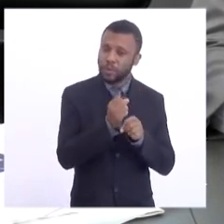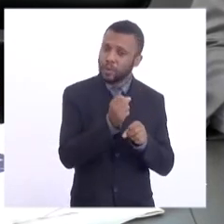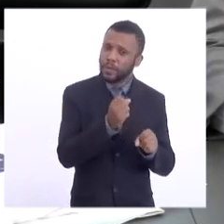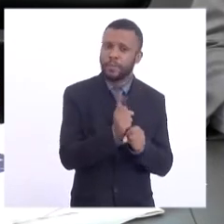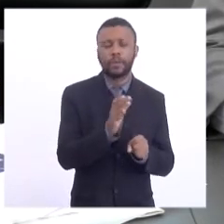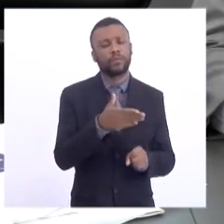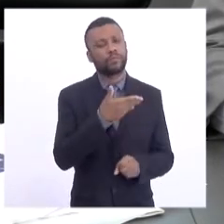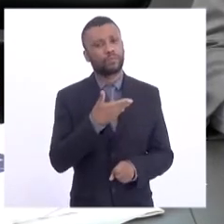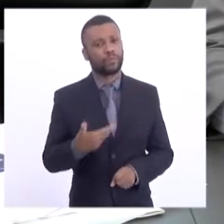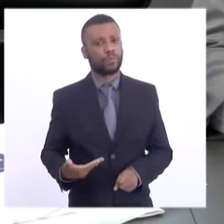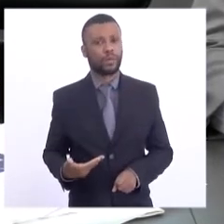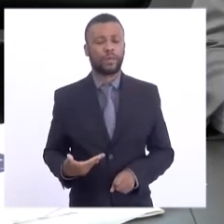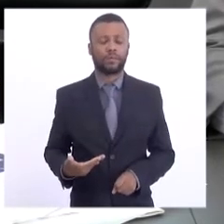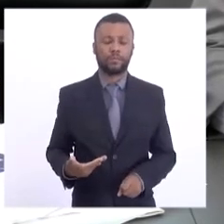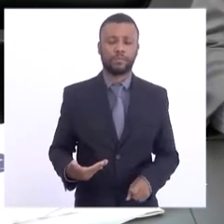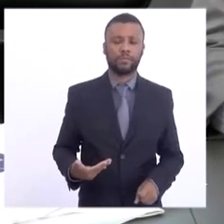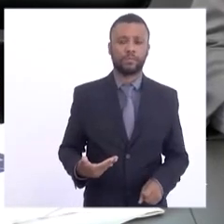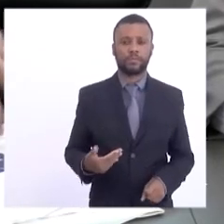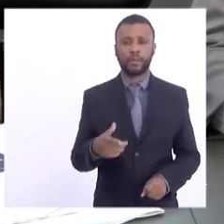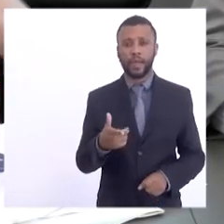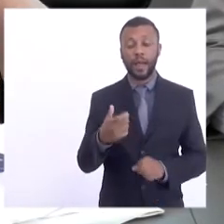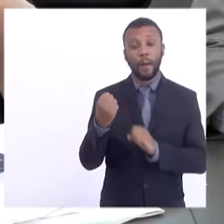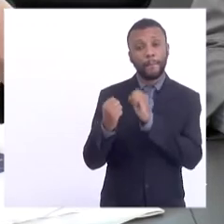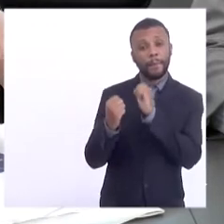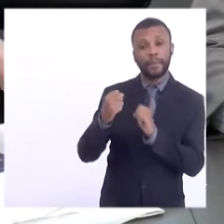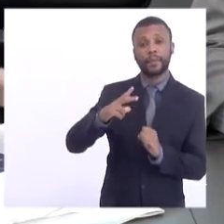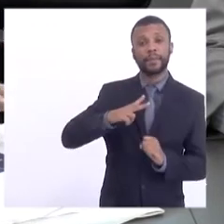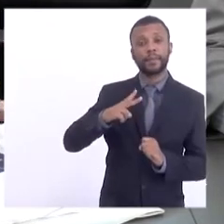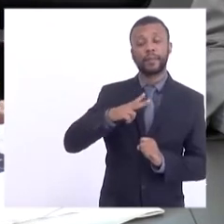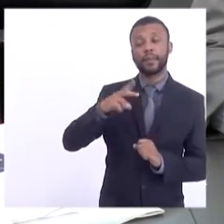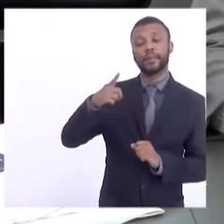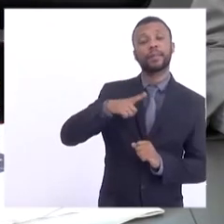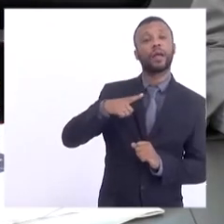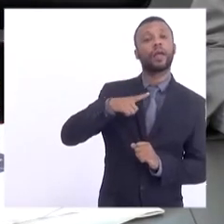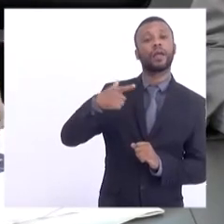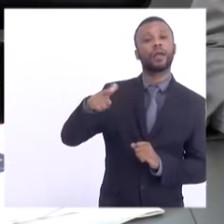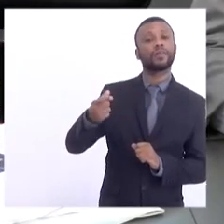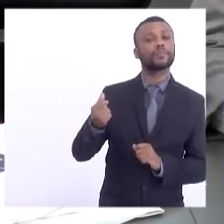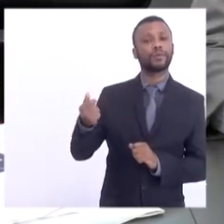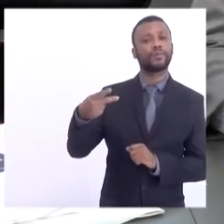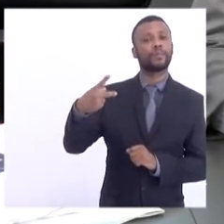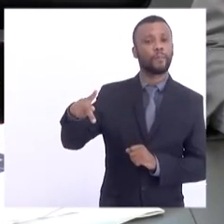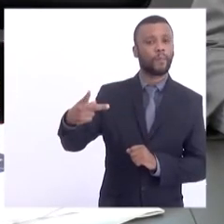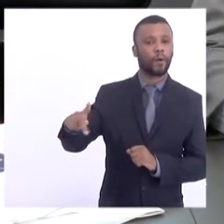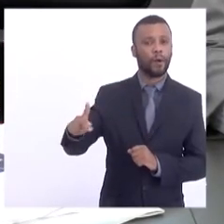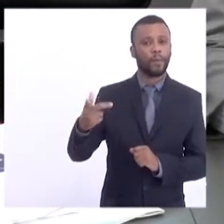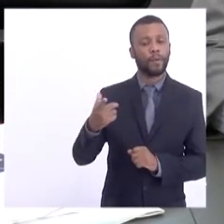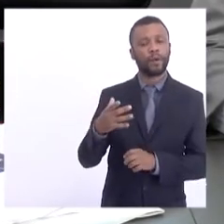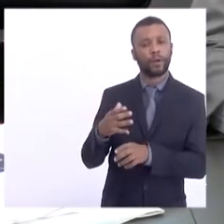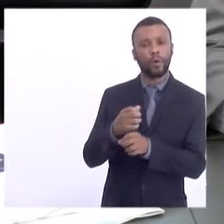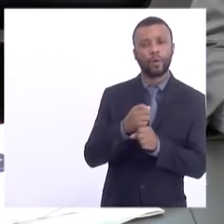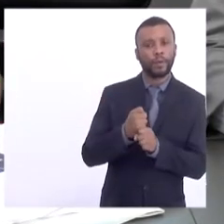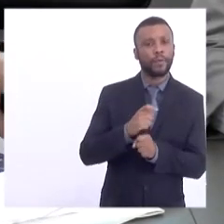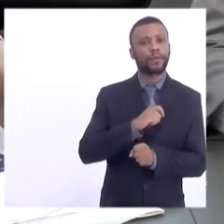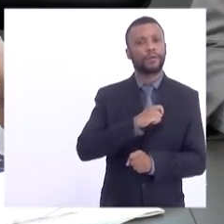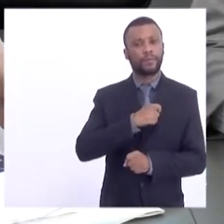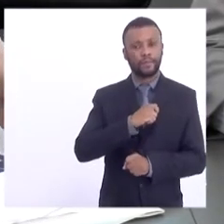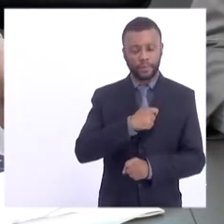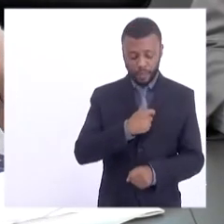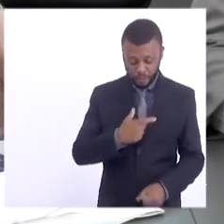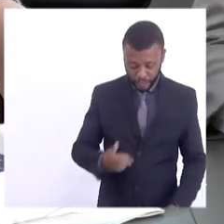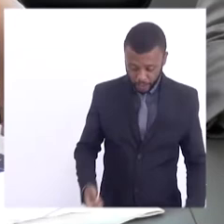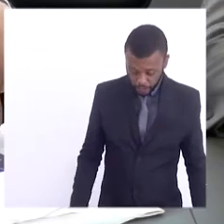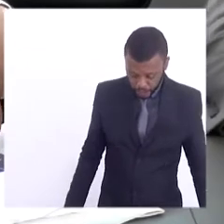não dá dentro do orçamento do Estado é uma empresa independente que tem orçamento próprio não tá dentro do orçamento fiscal digital social e tá